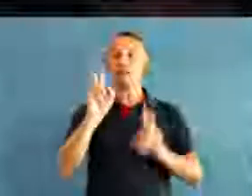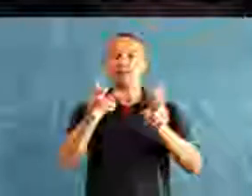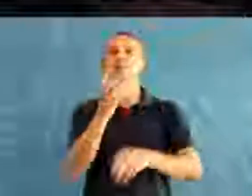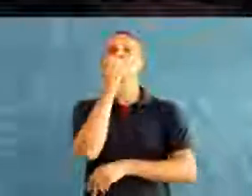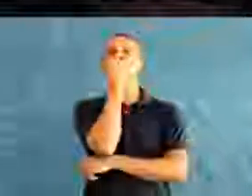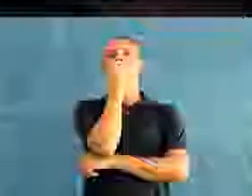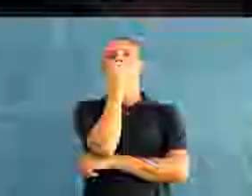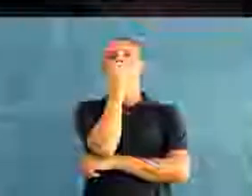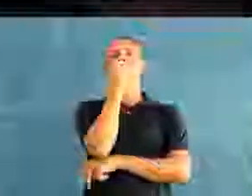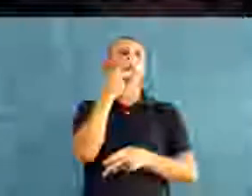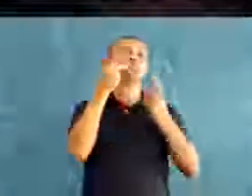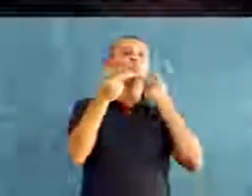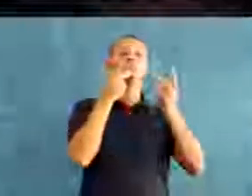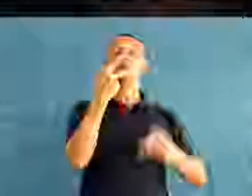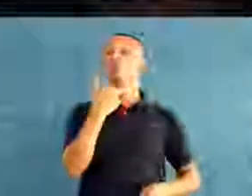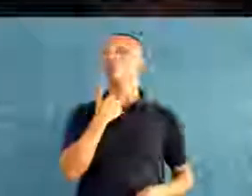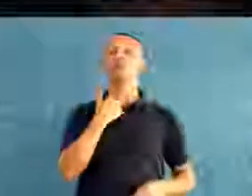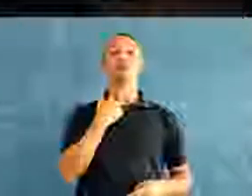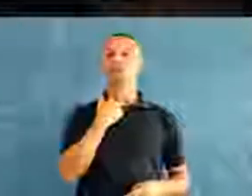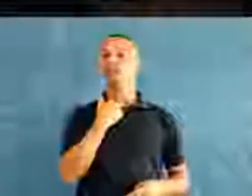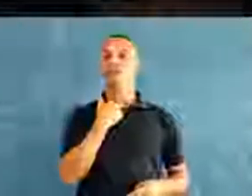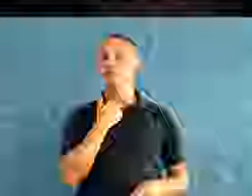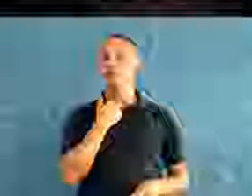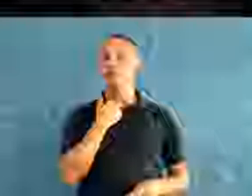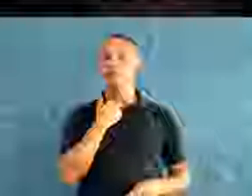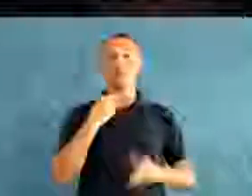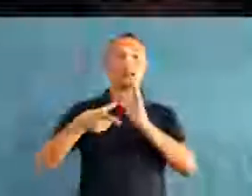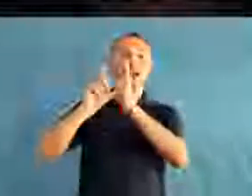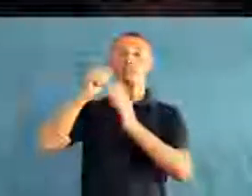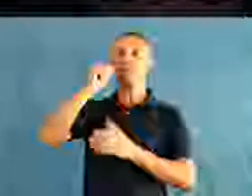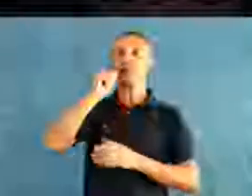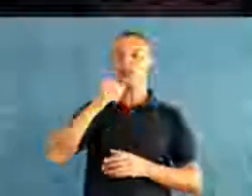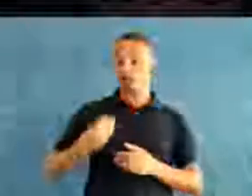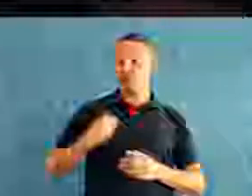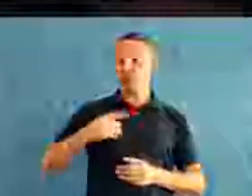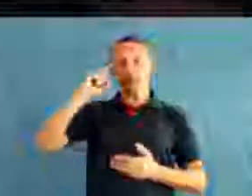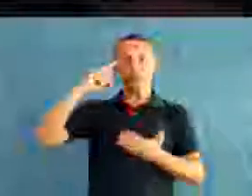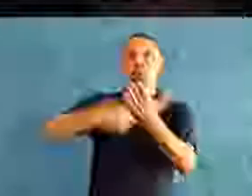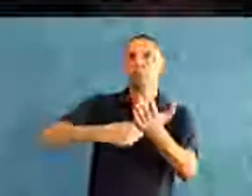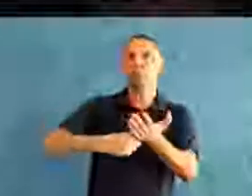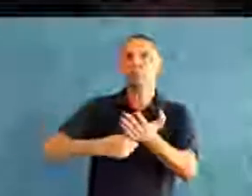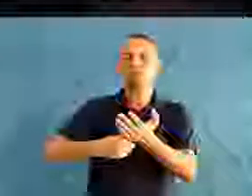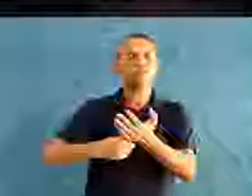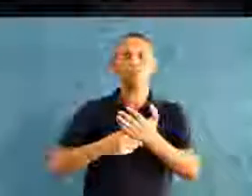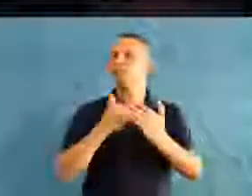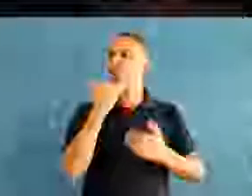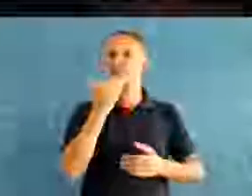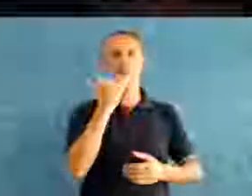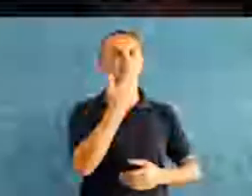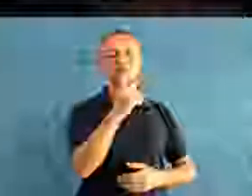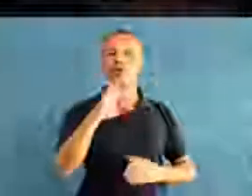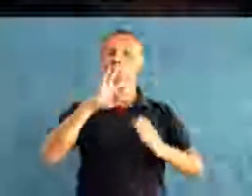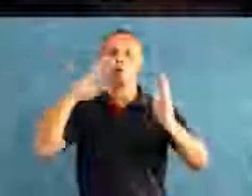opinião, de resolver sobre as próprias vidas, herdar bens, né? Para tudo elas tinham que ter tutor, um